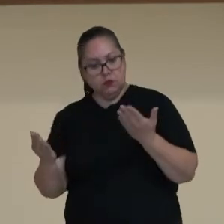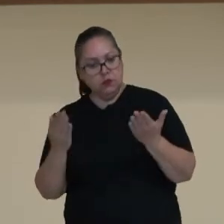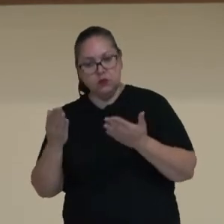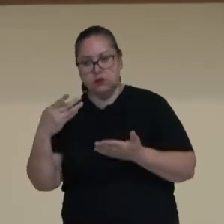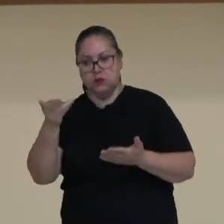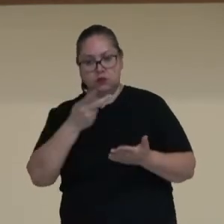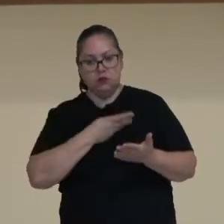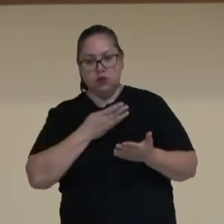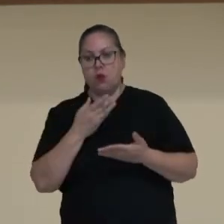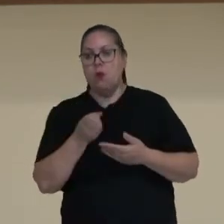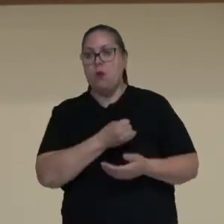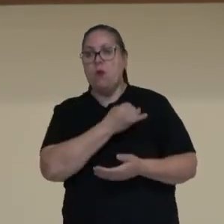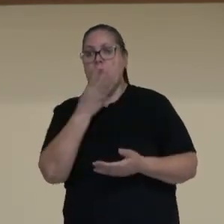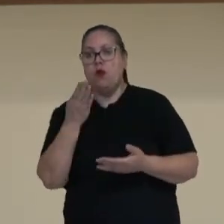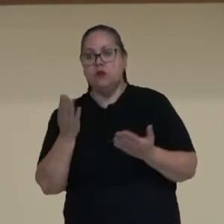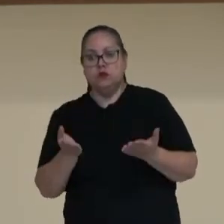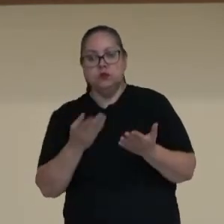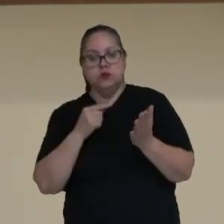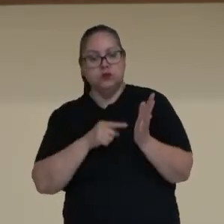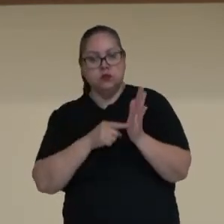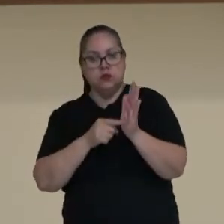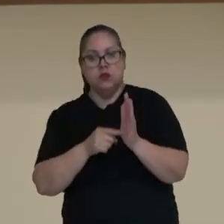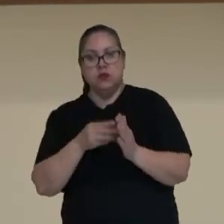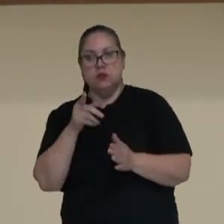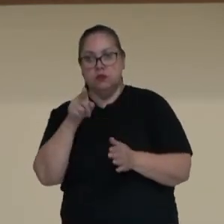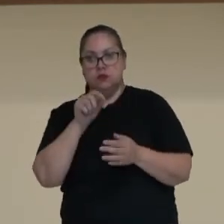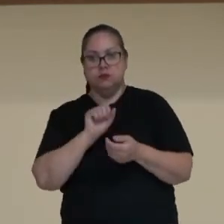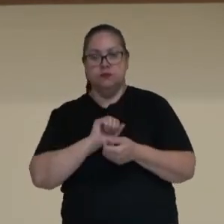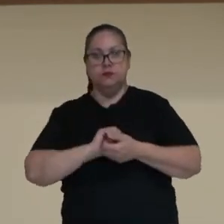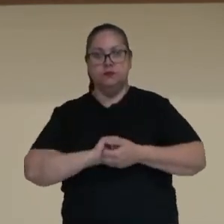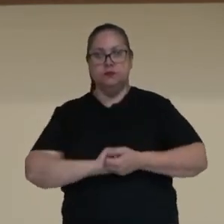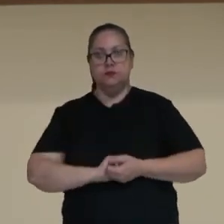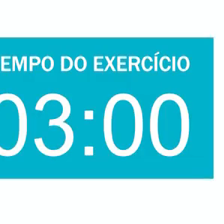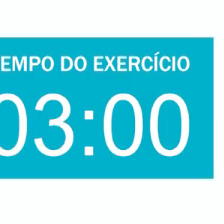quais argumentos vocês levantaram, certo? Com você, então.